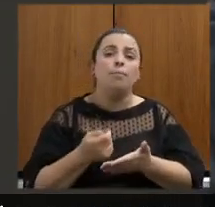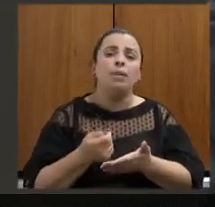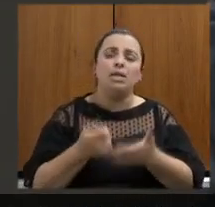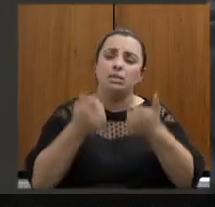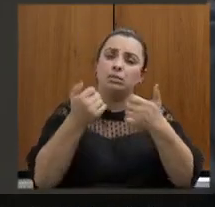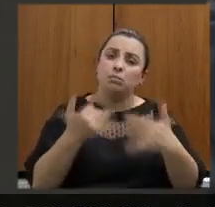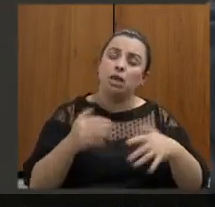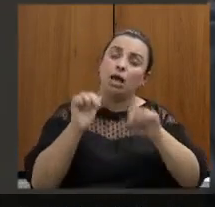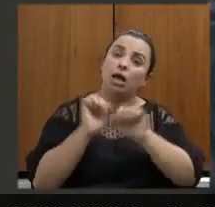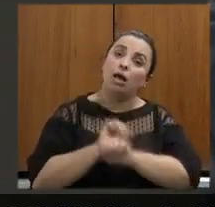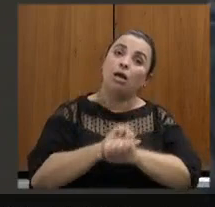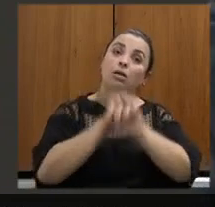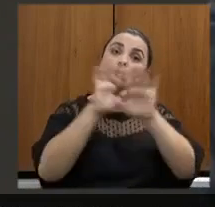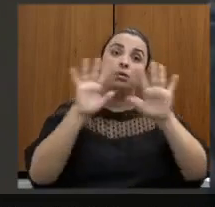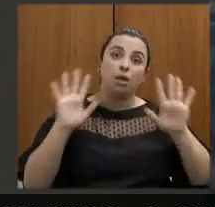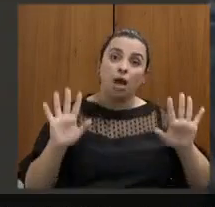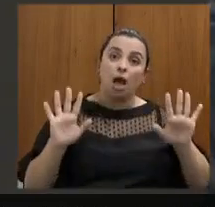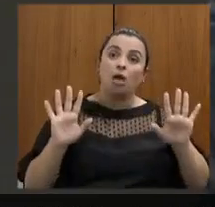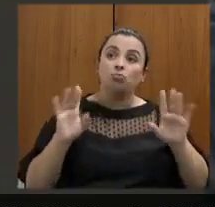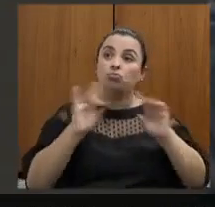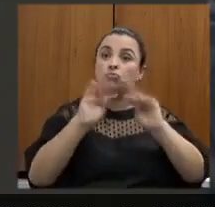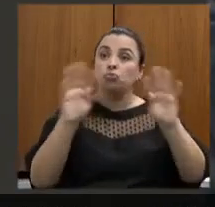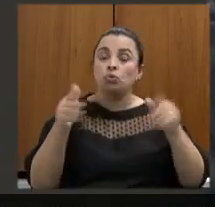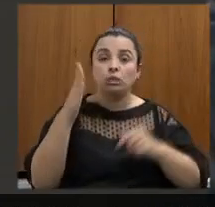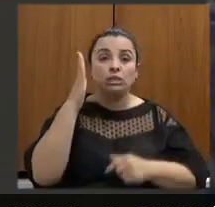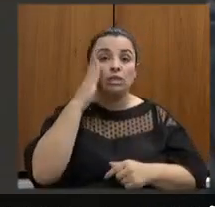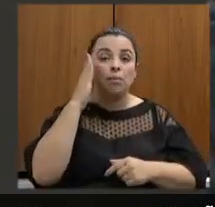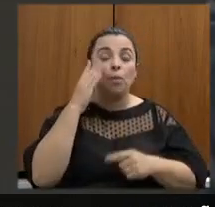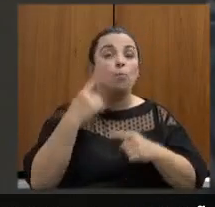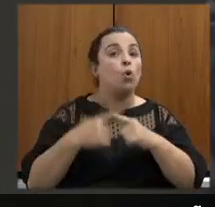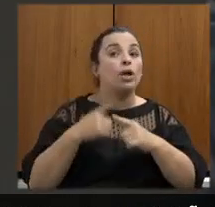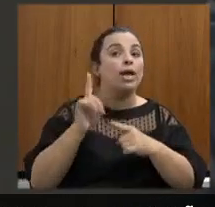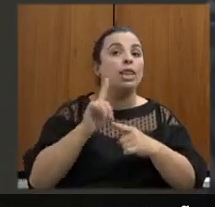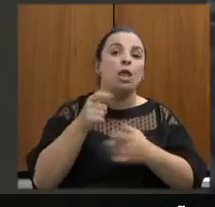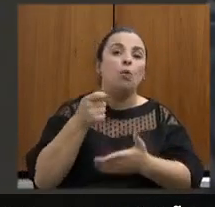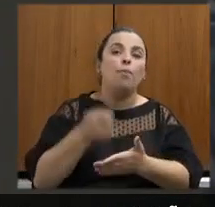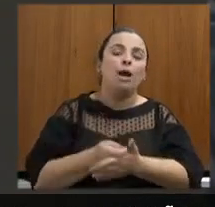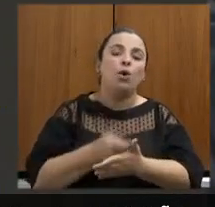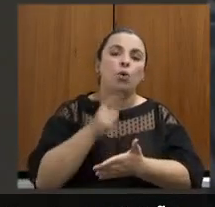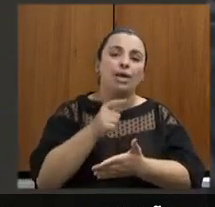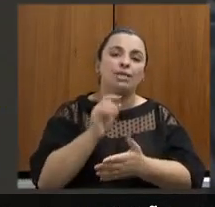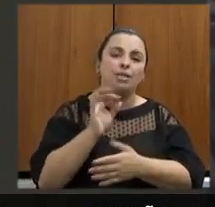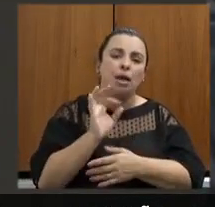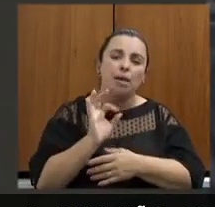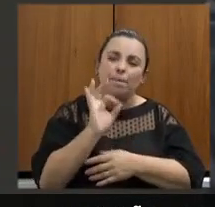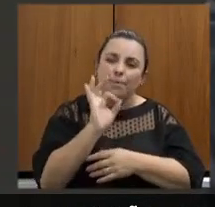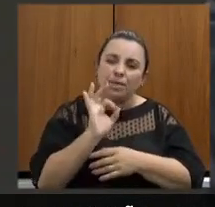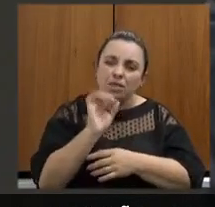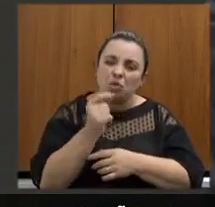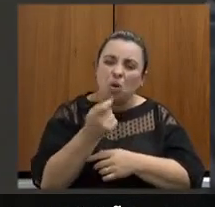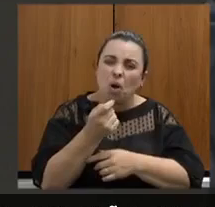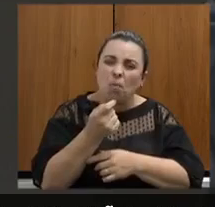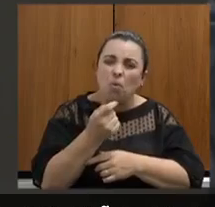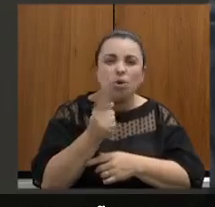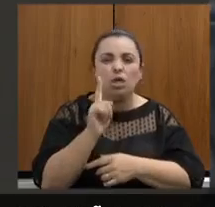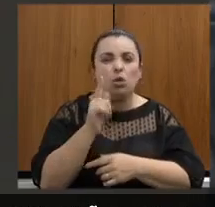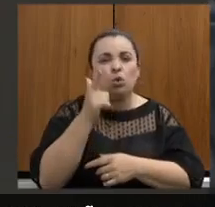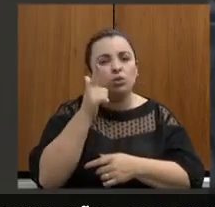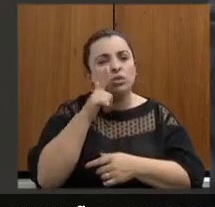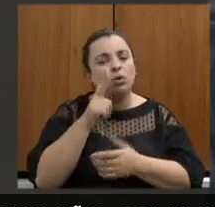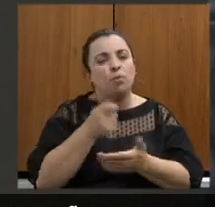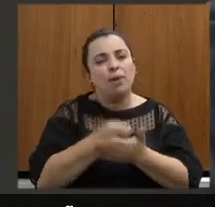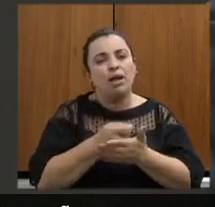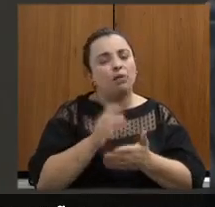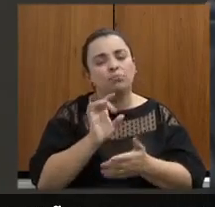claro o porquê que a água esses pequeno percentual decisão que não foi pago